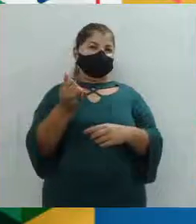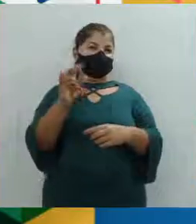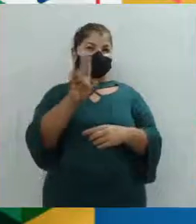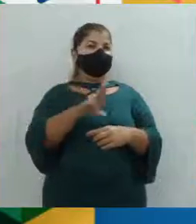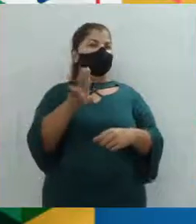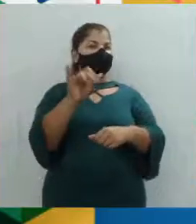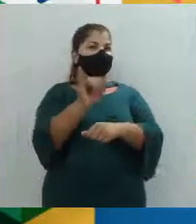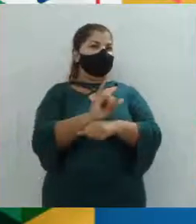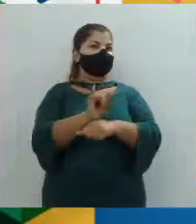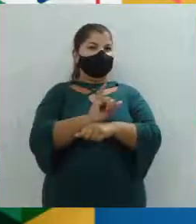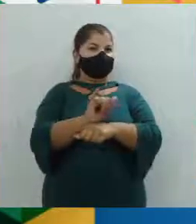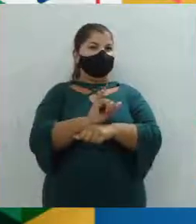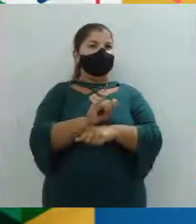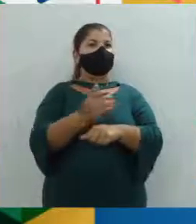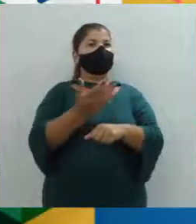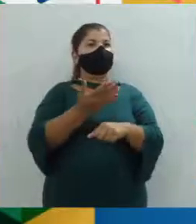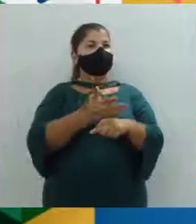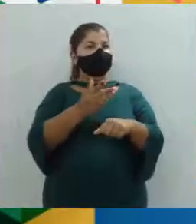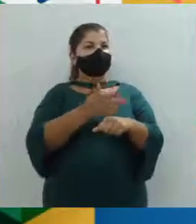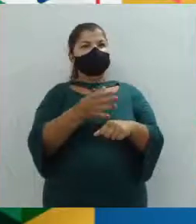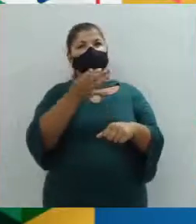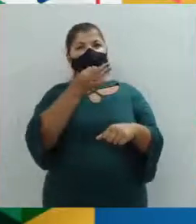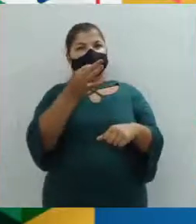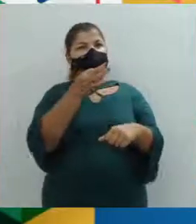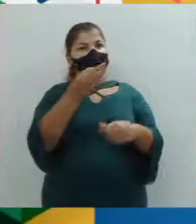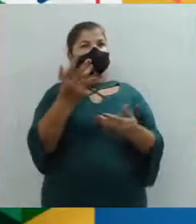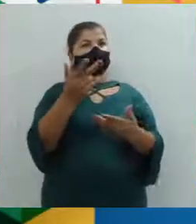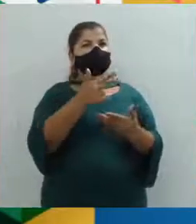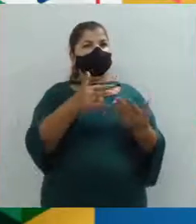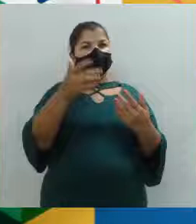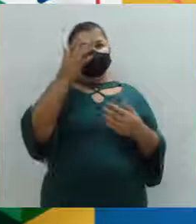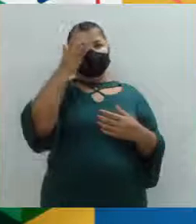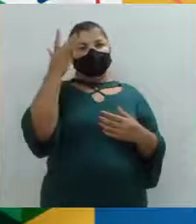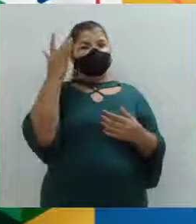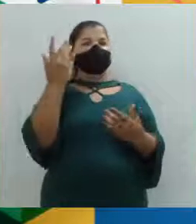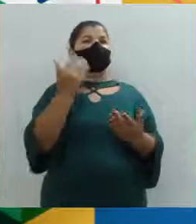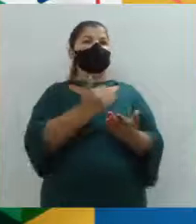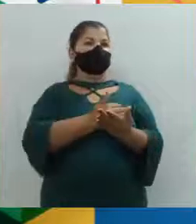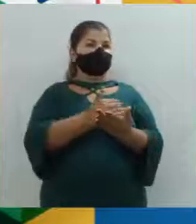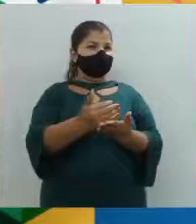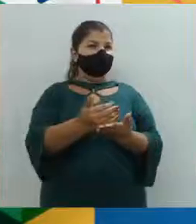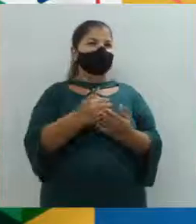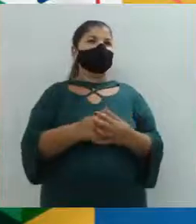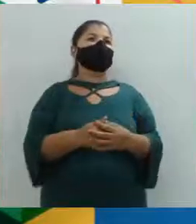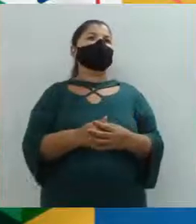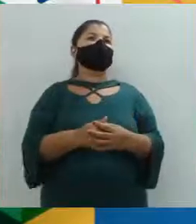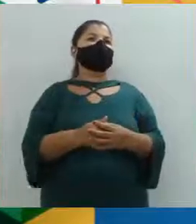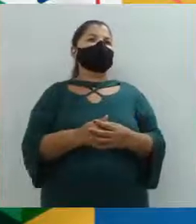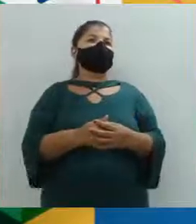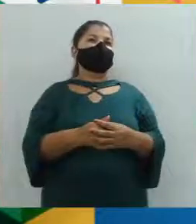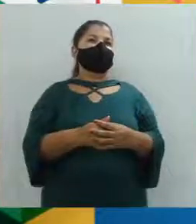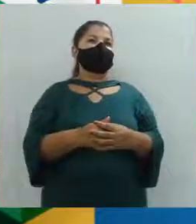acessar, né? Que são dicas de desenhos para iniciantes, luz e sombra, tá? Então aí ela vai